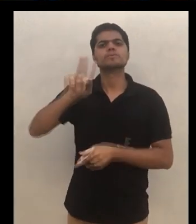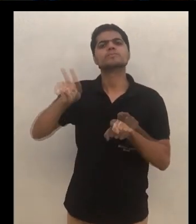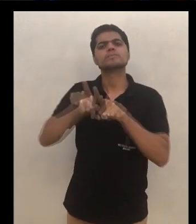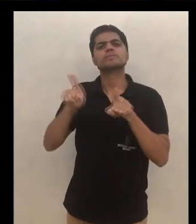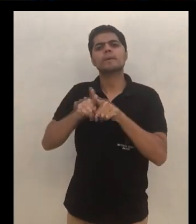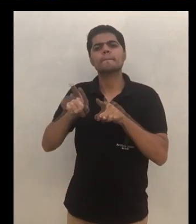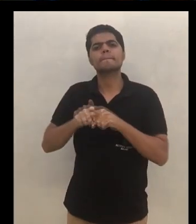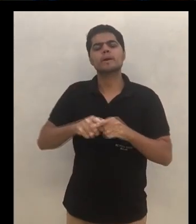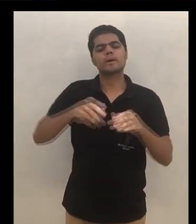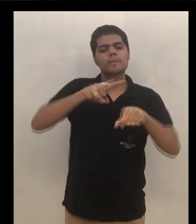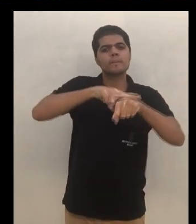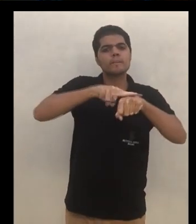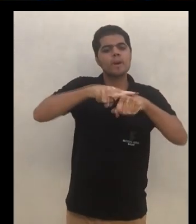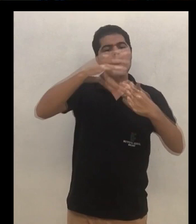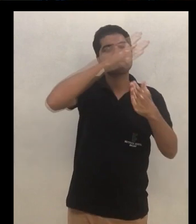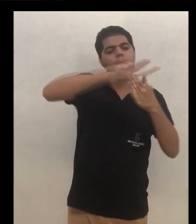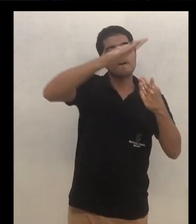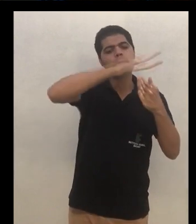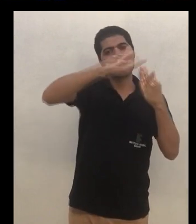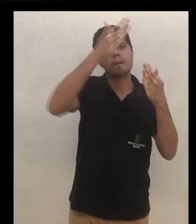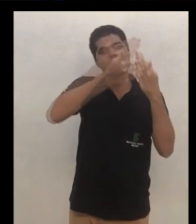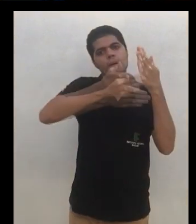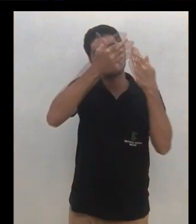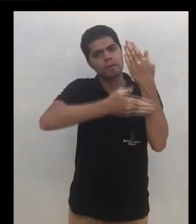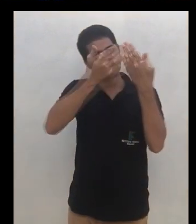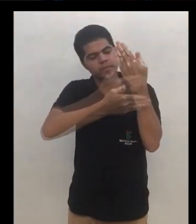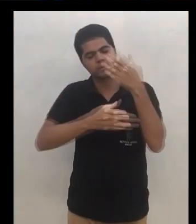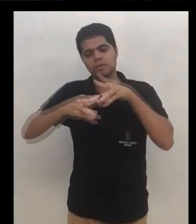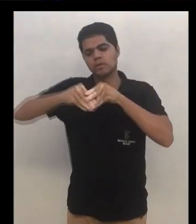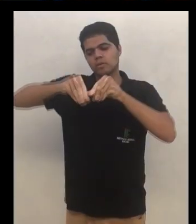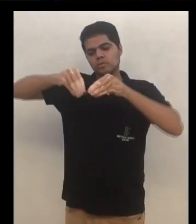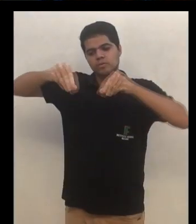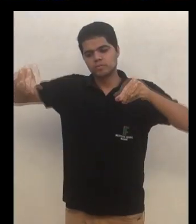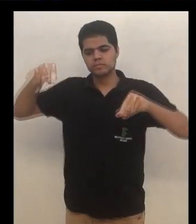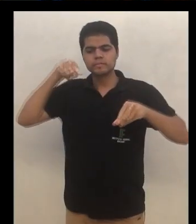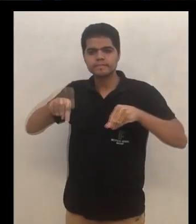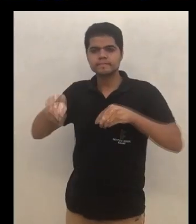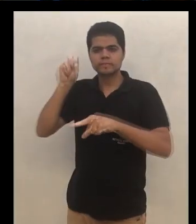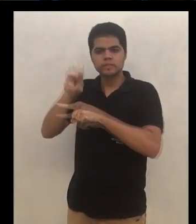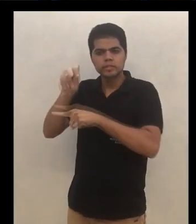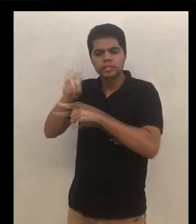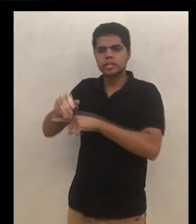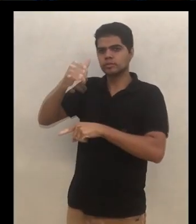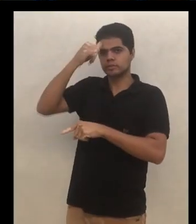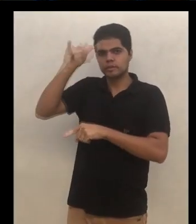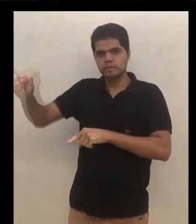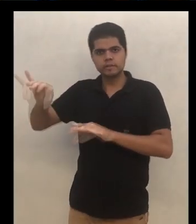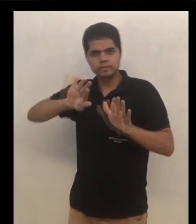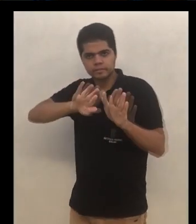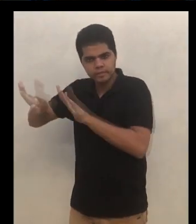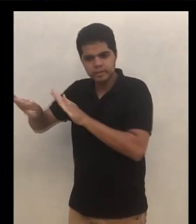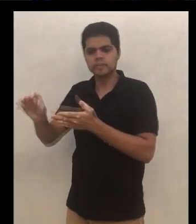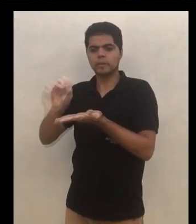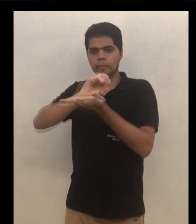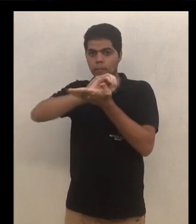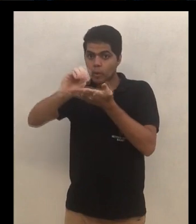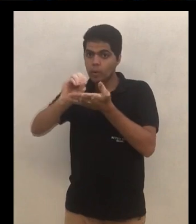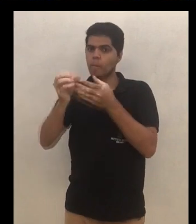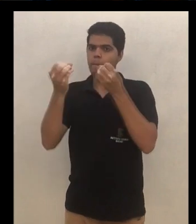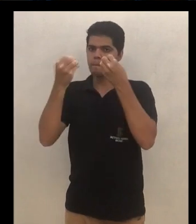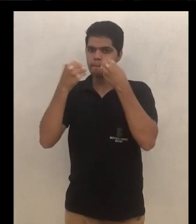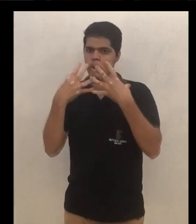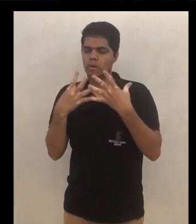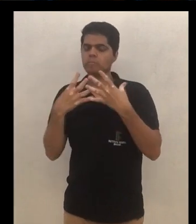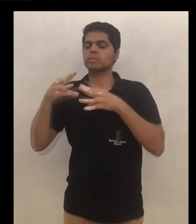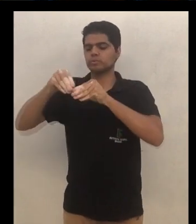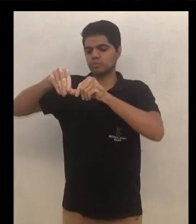o farelo da palma. Se a sua palma ela é orgânica, né, não teve nada de veneno, de agrotóxico, você pode estar usando farelo